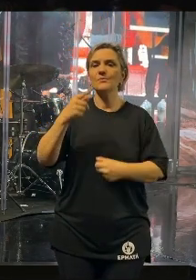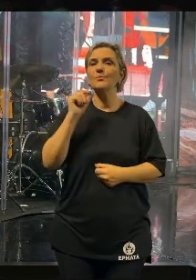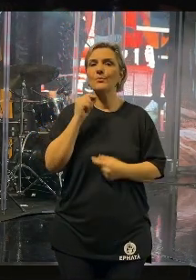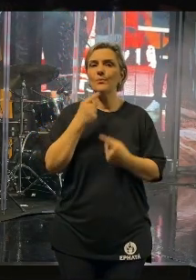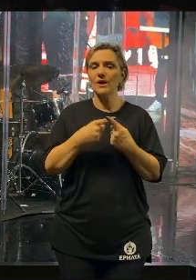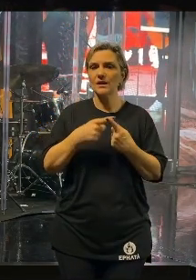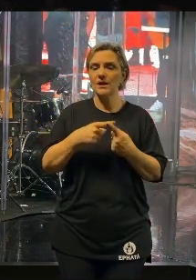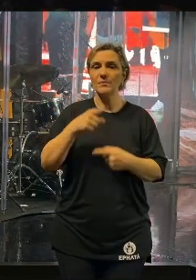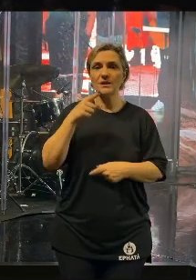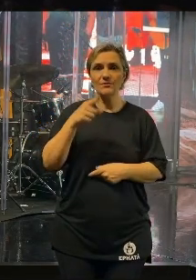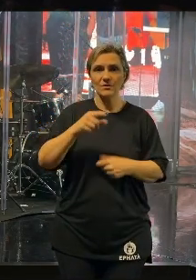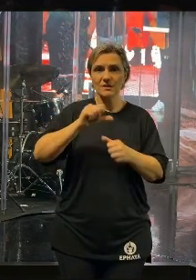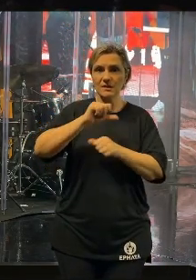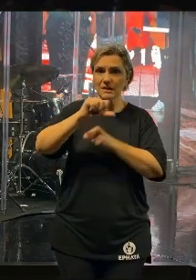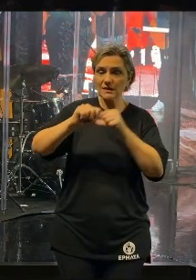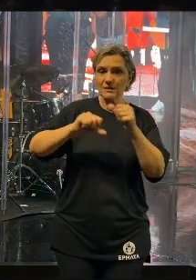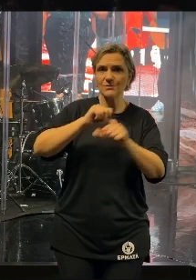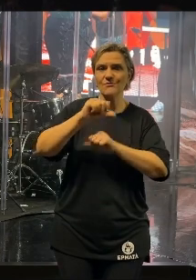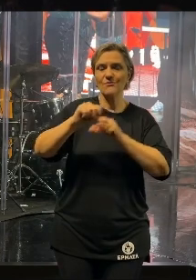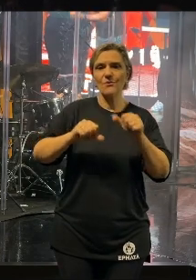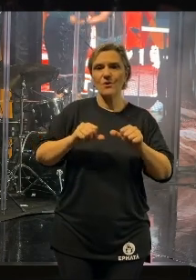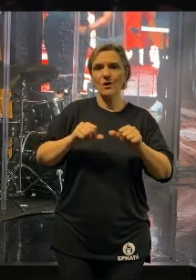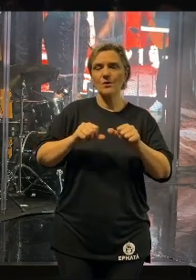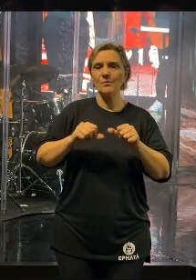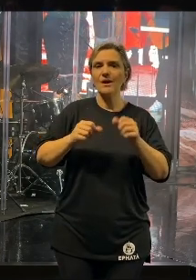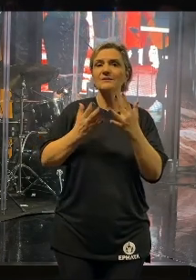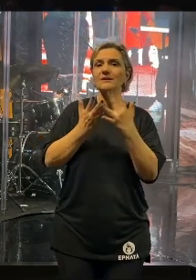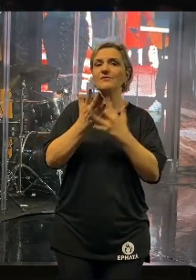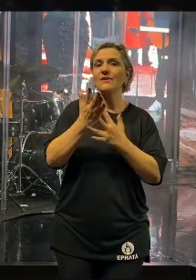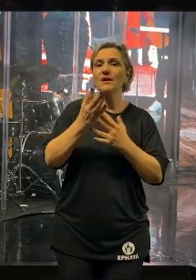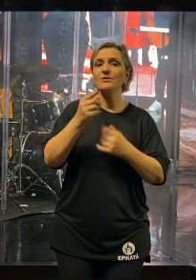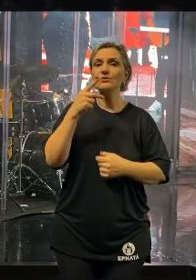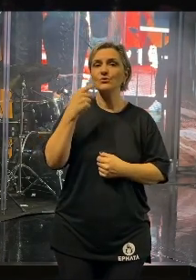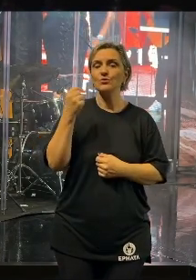por meio daquilo que você carrega.